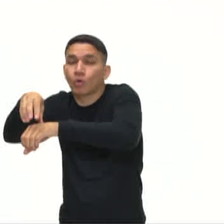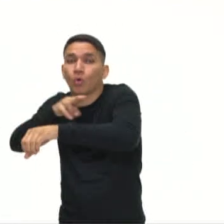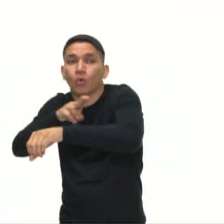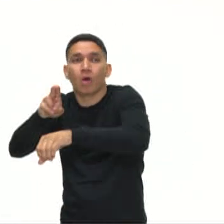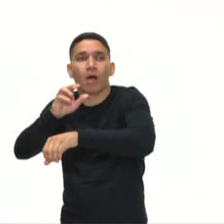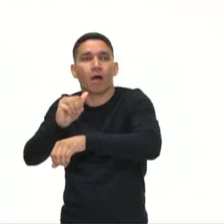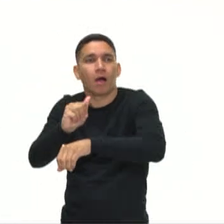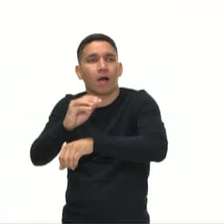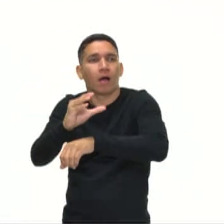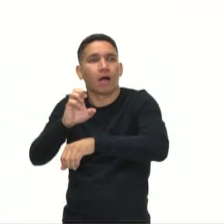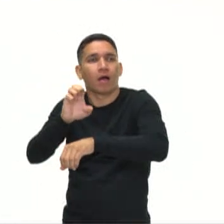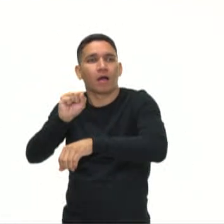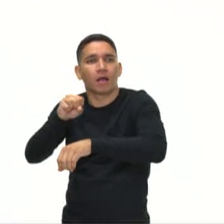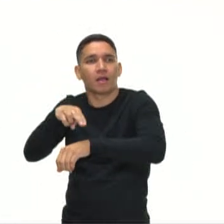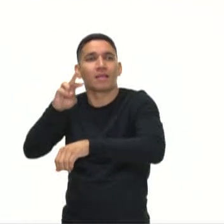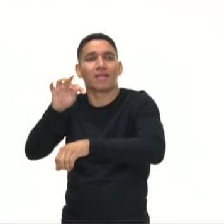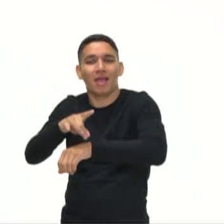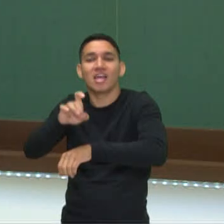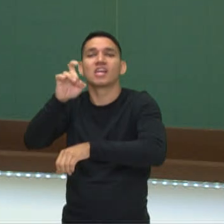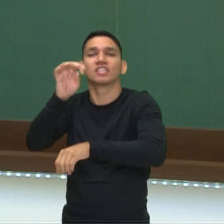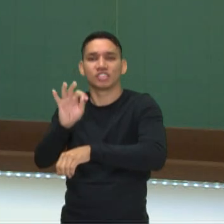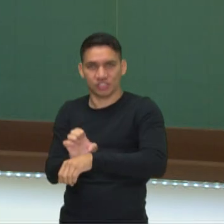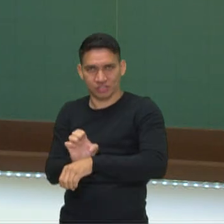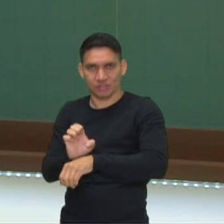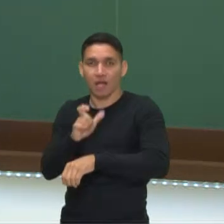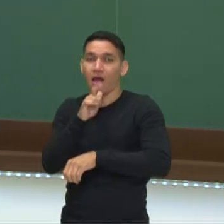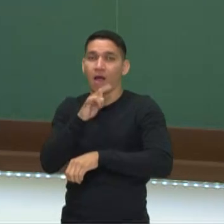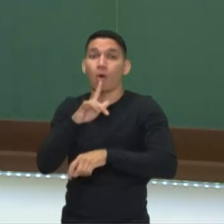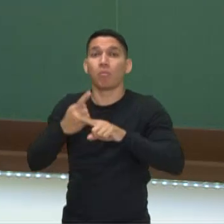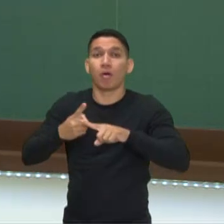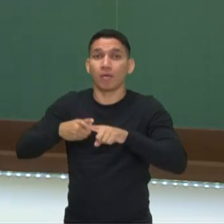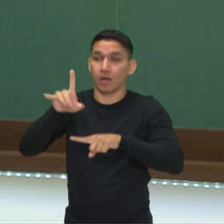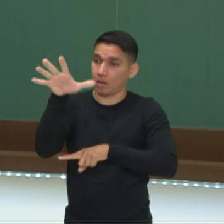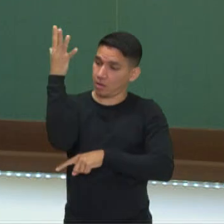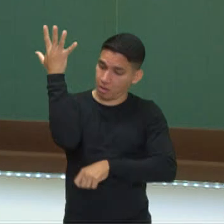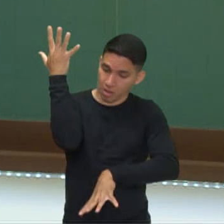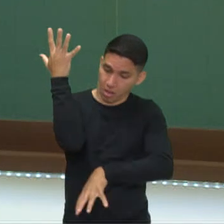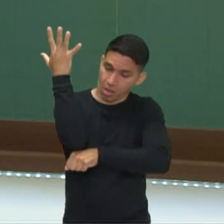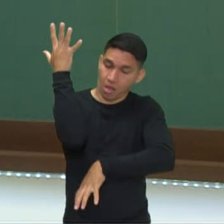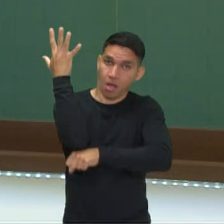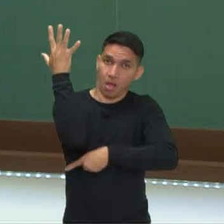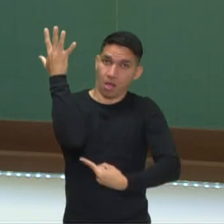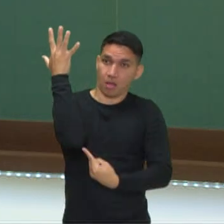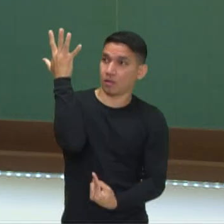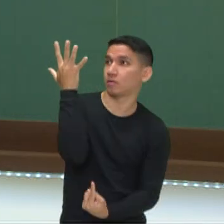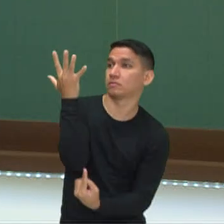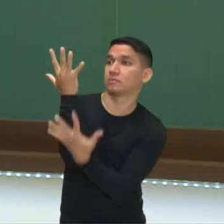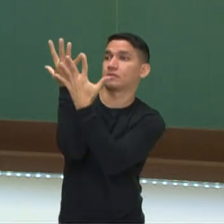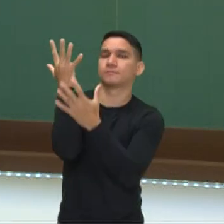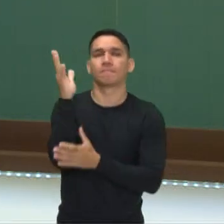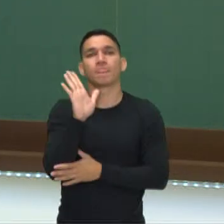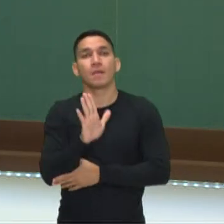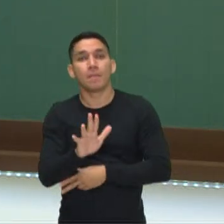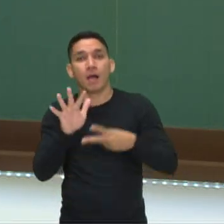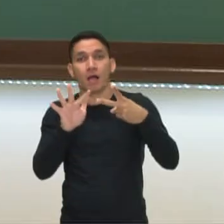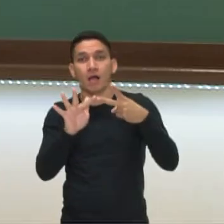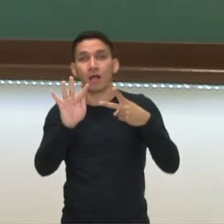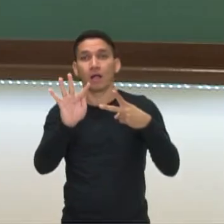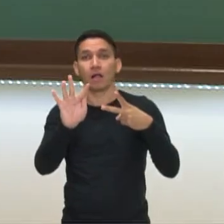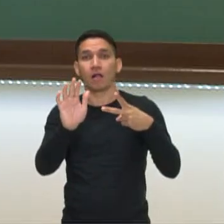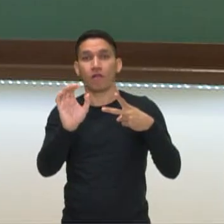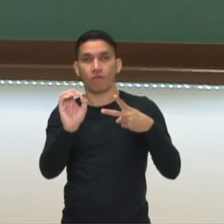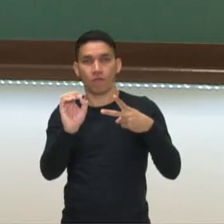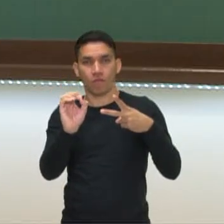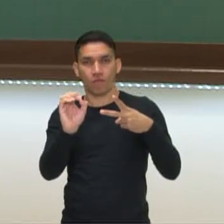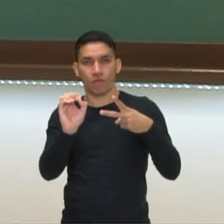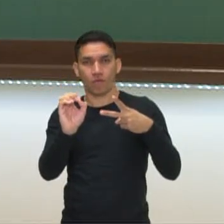água, porque ele vai de baixo da raiz para cima, ok? Já o floema, ele é um tecido